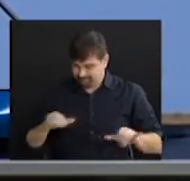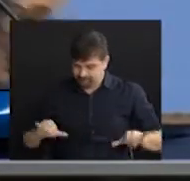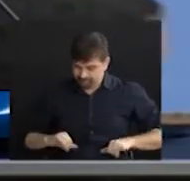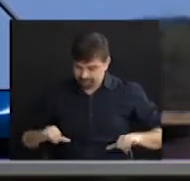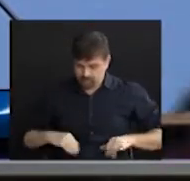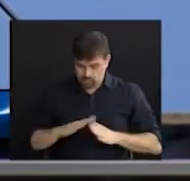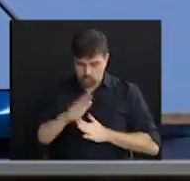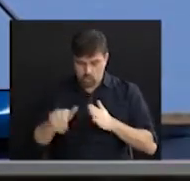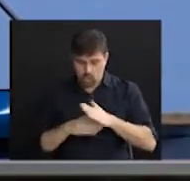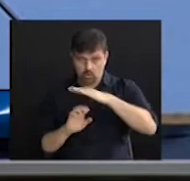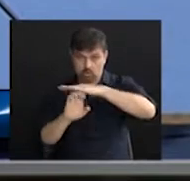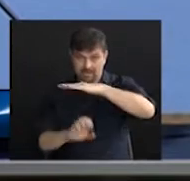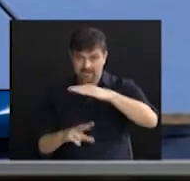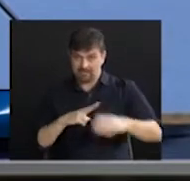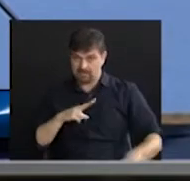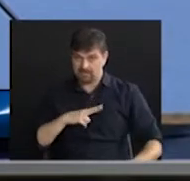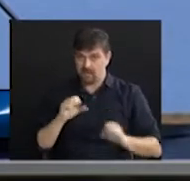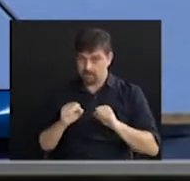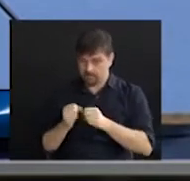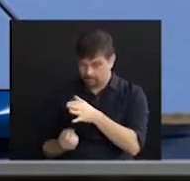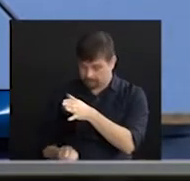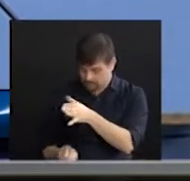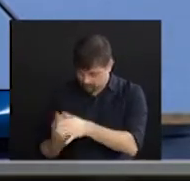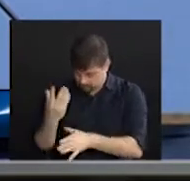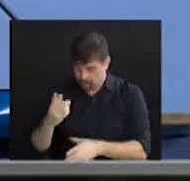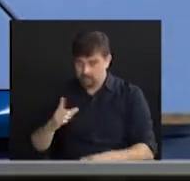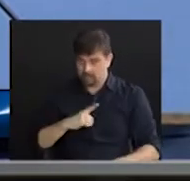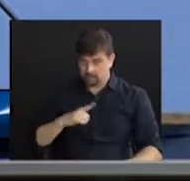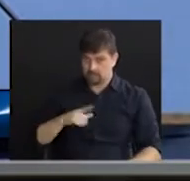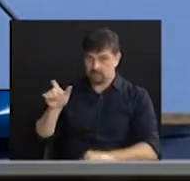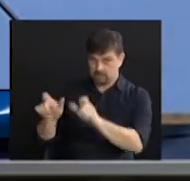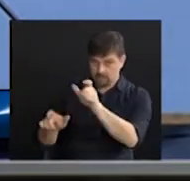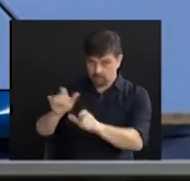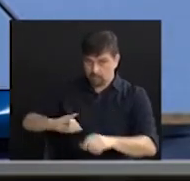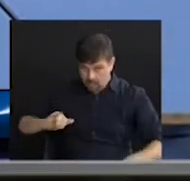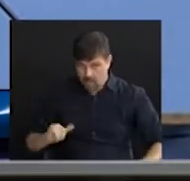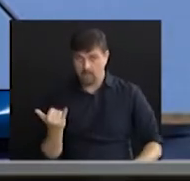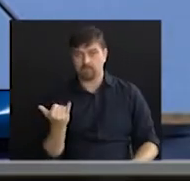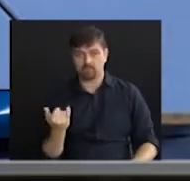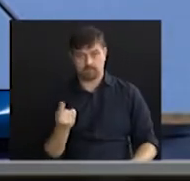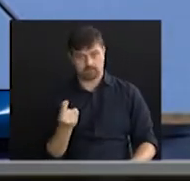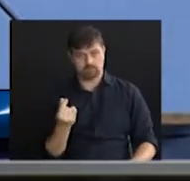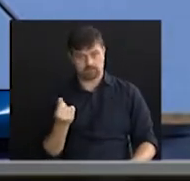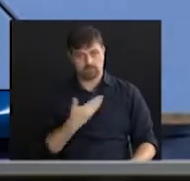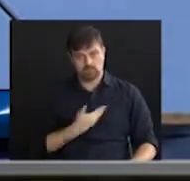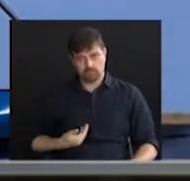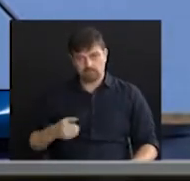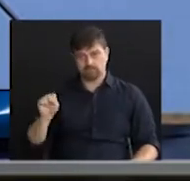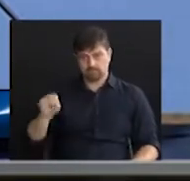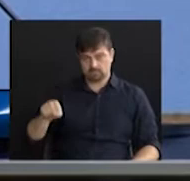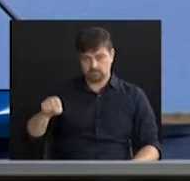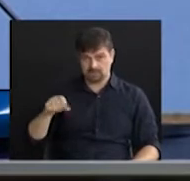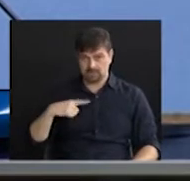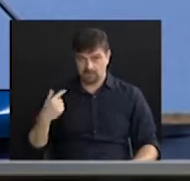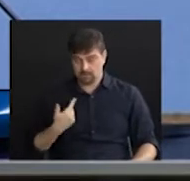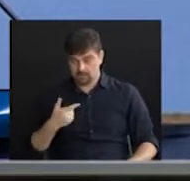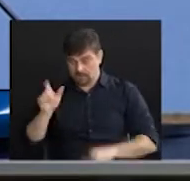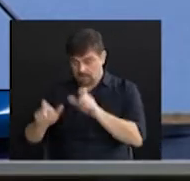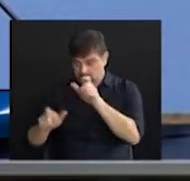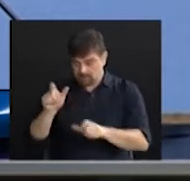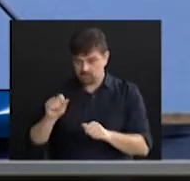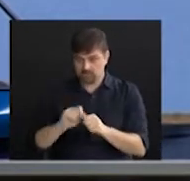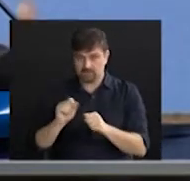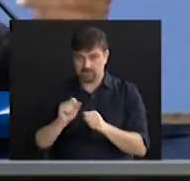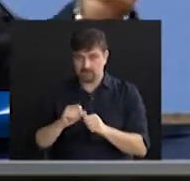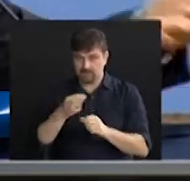Brasil, alguém vai poder criar sim e ganhar nas costas do trabalhador. Então, quando você faz um manifesto, quem estiver na